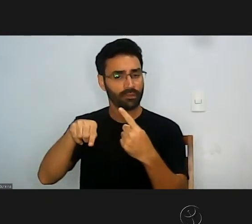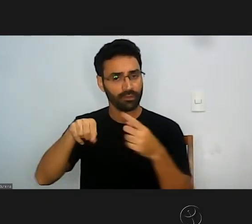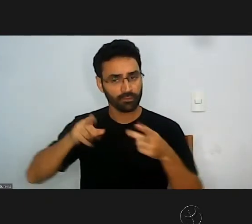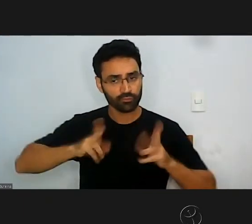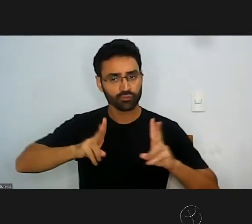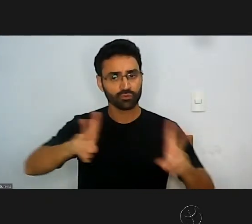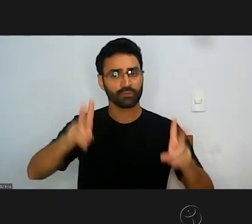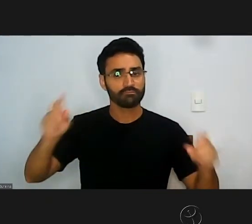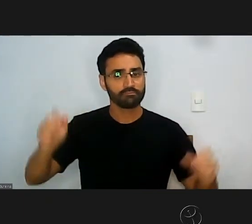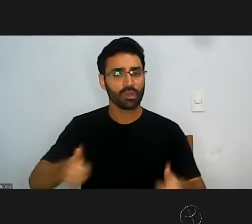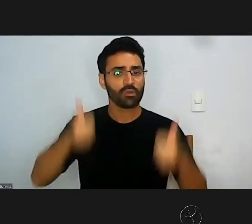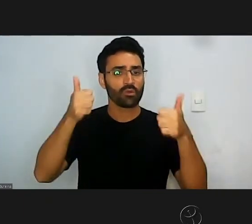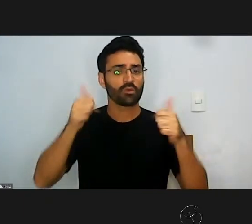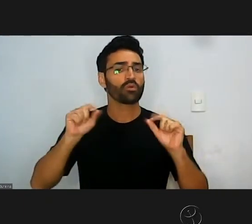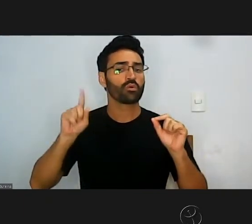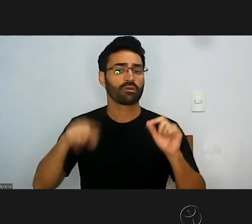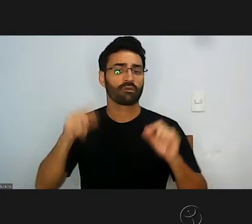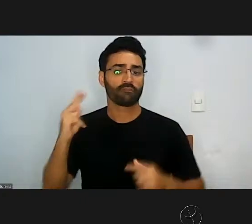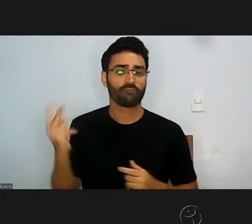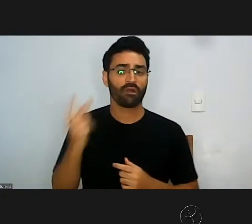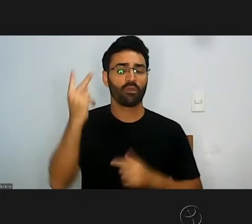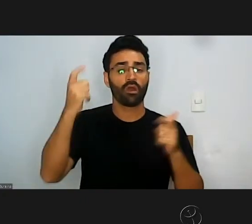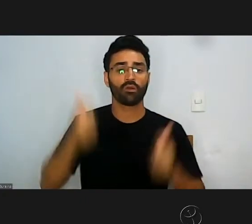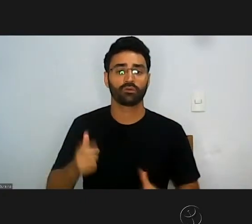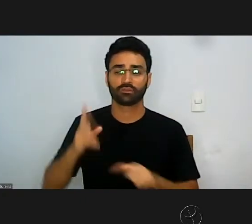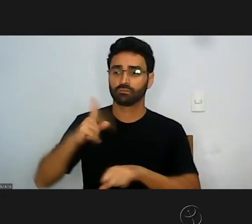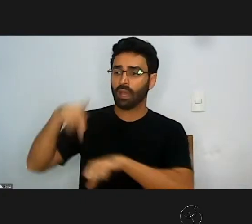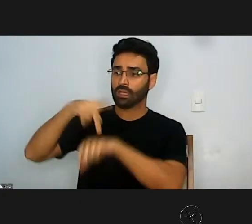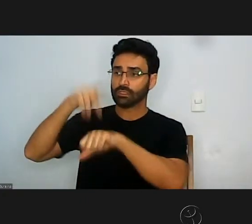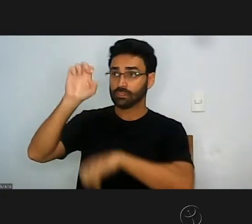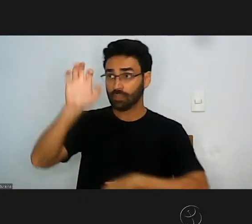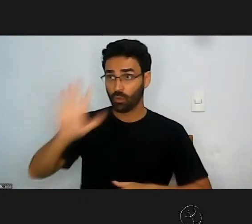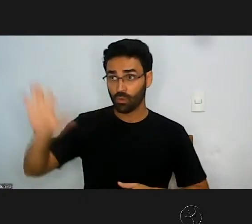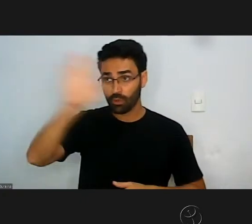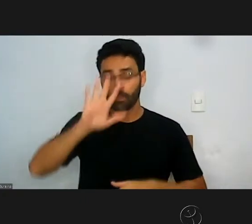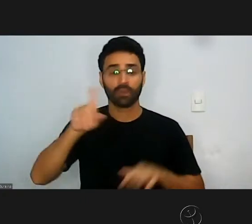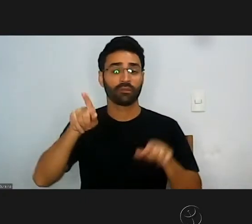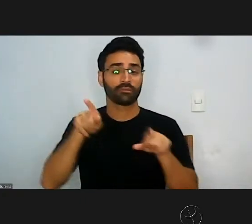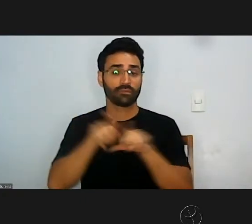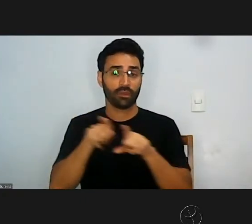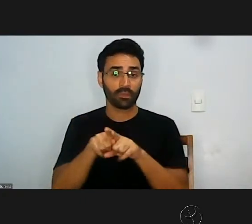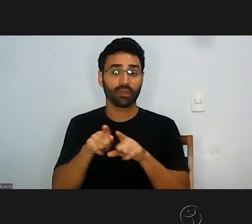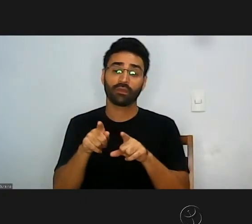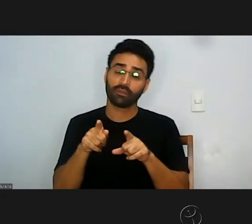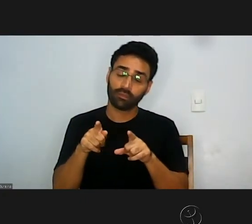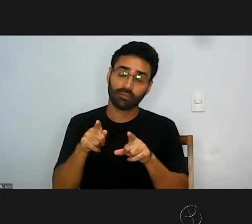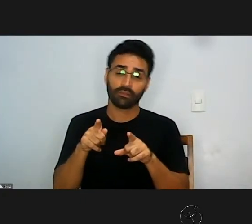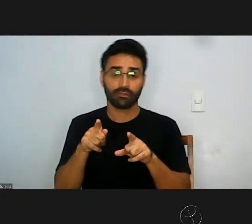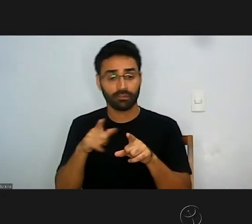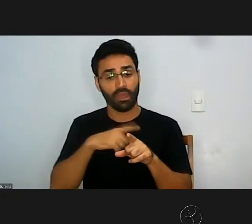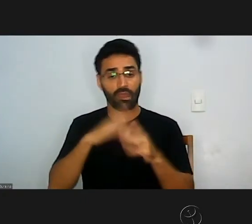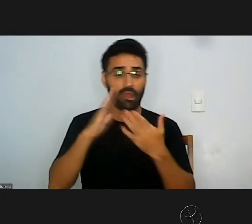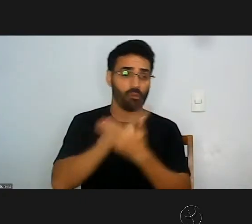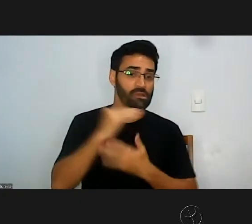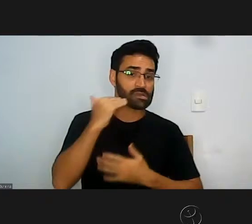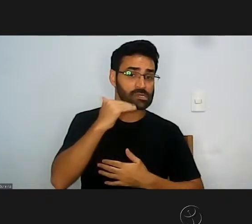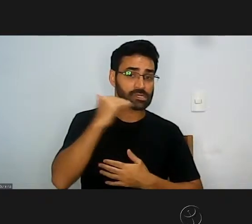o valor na União Europeia e também para superar falhas graves.